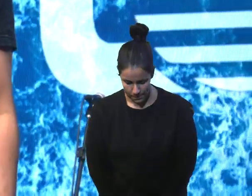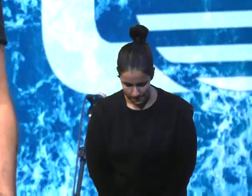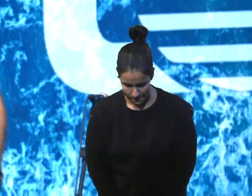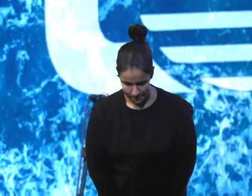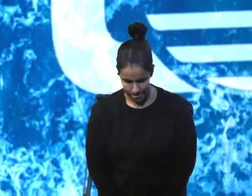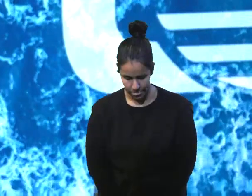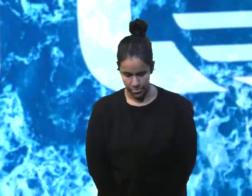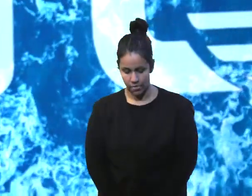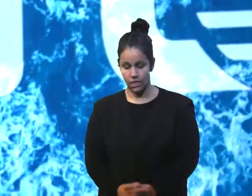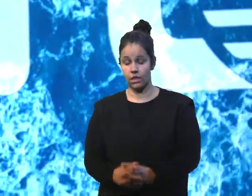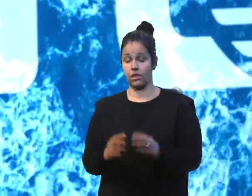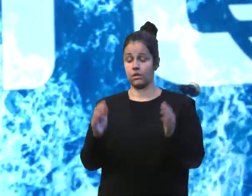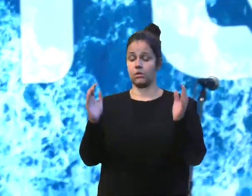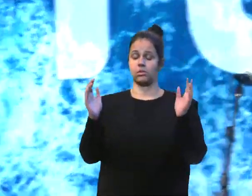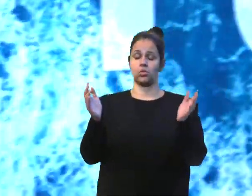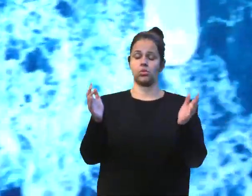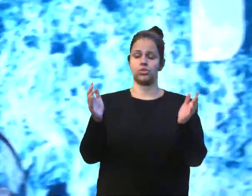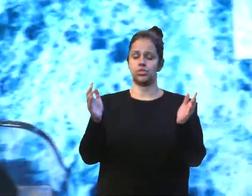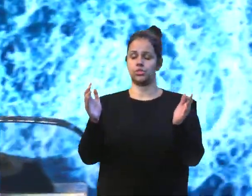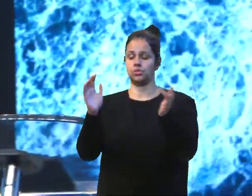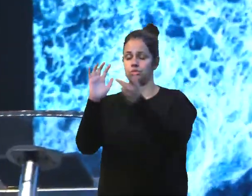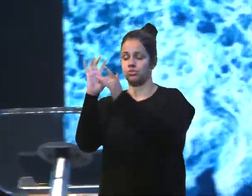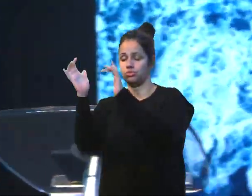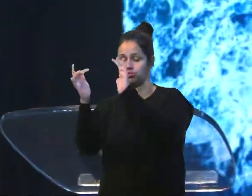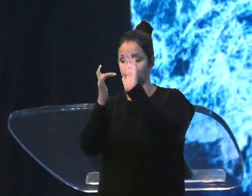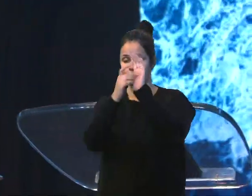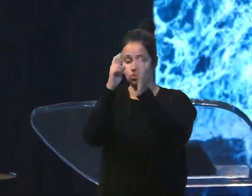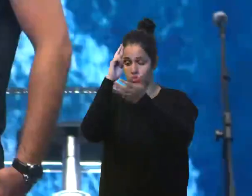Hoje o Senhor veio aqui